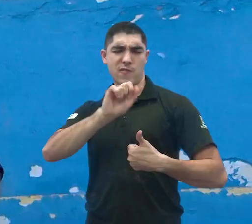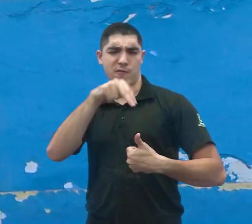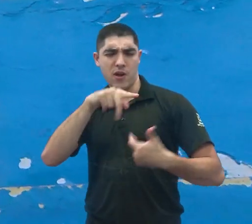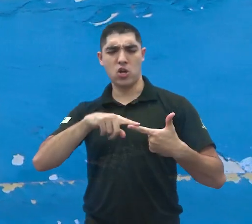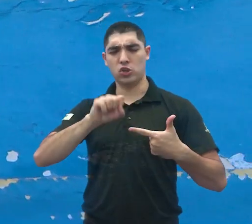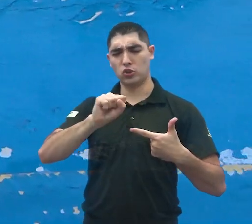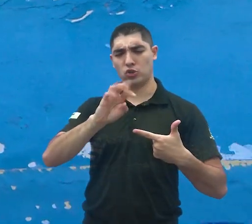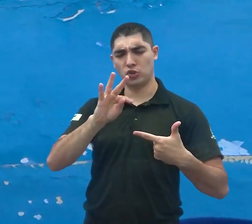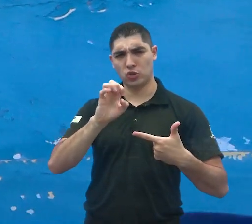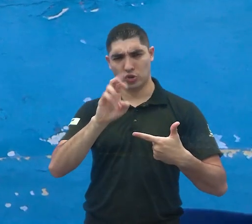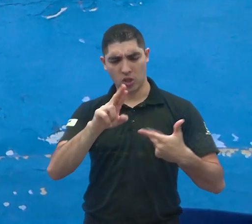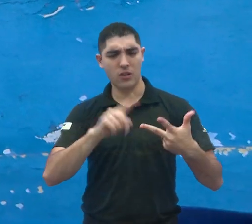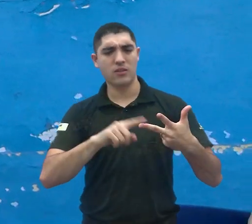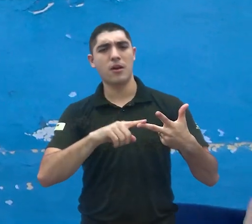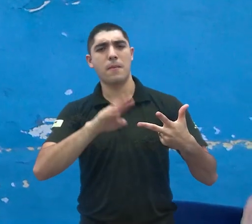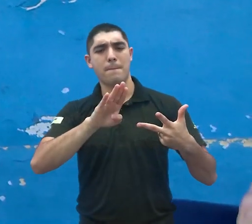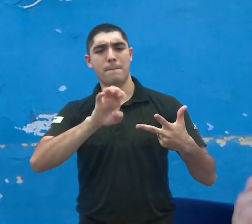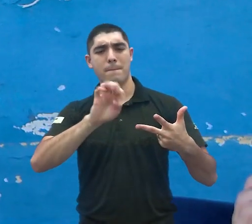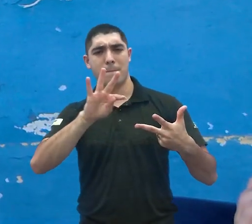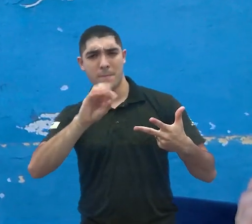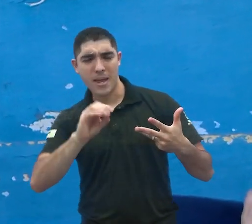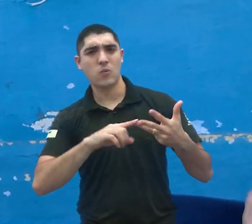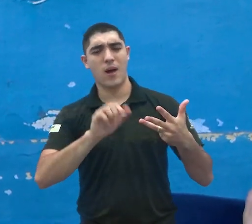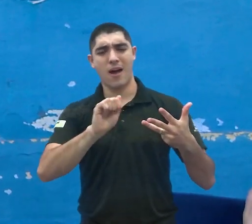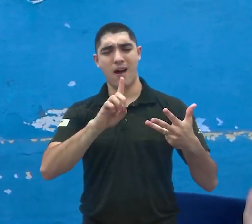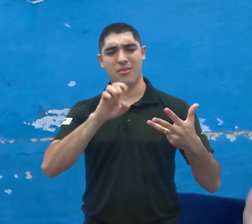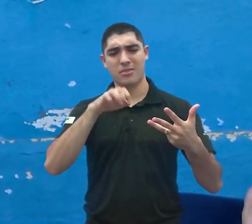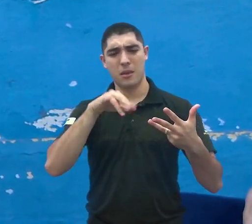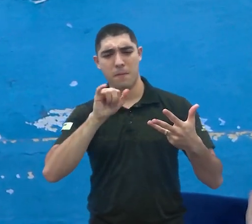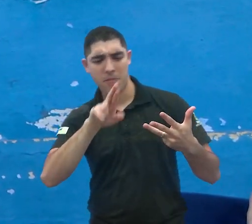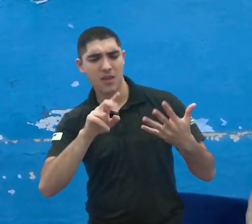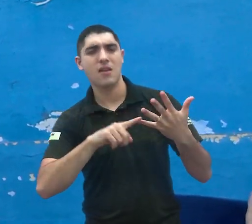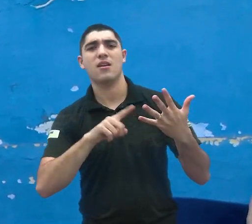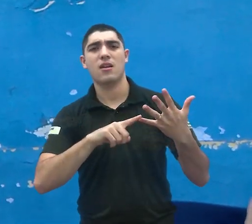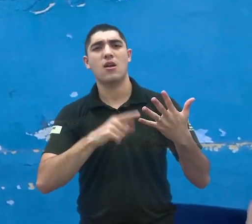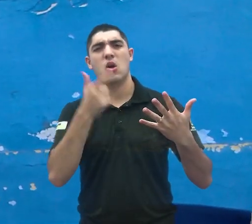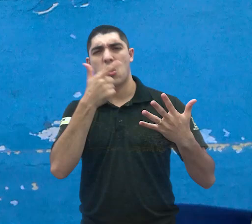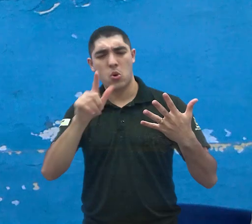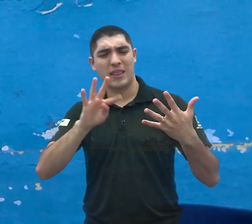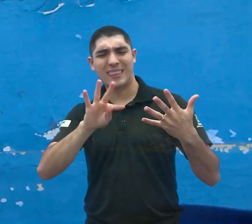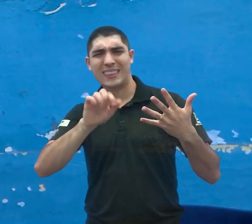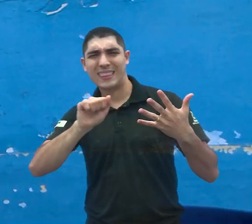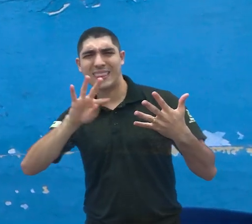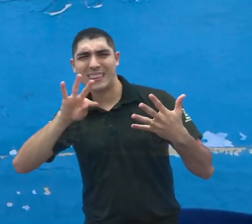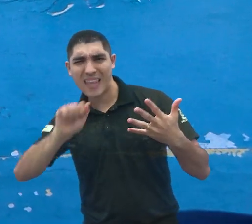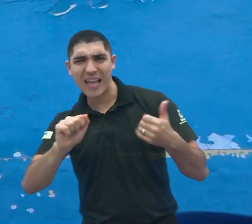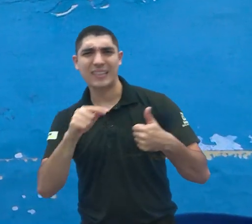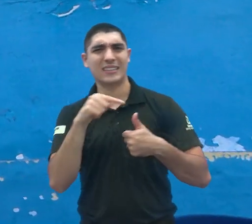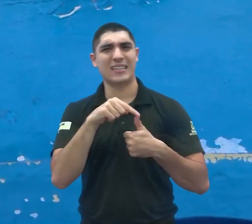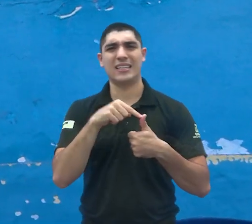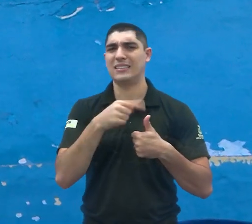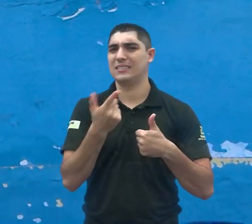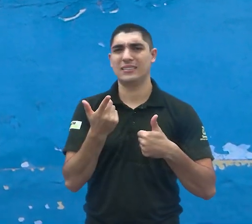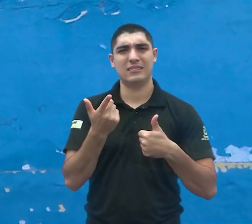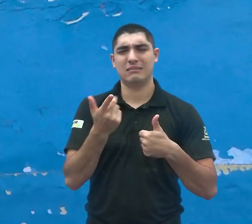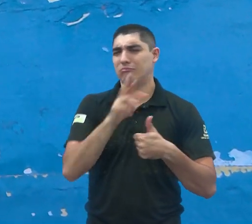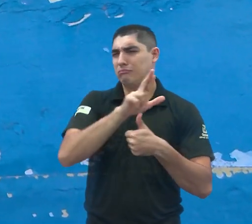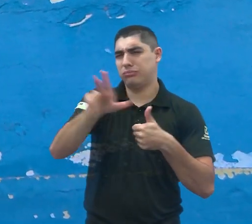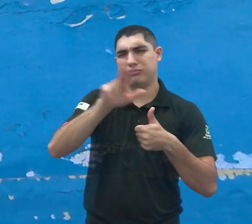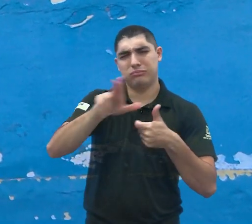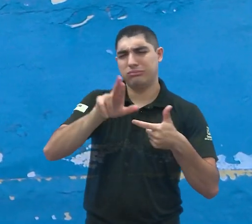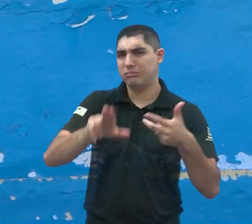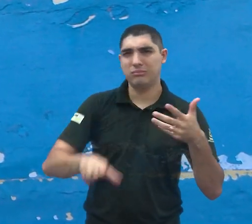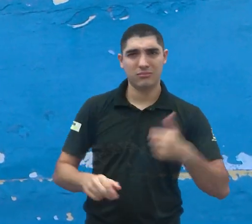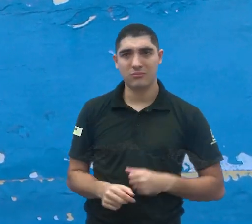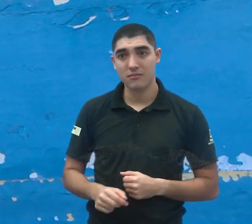torcedores. Ivan, Soter, Beto Fuscão, Ademir Gonçalves, Nelsinho, Ademir Melo, Tata,